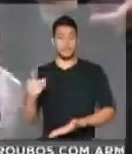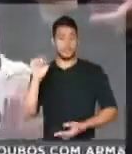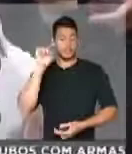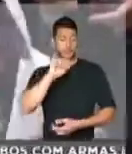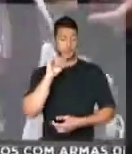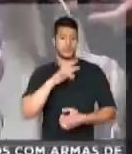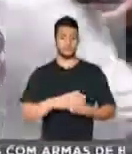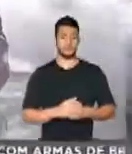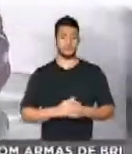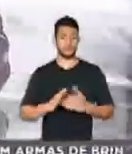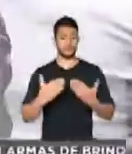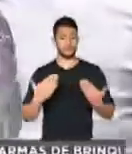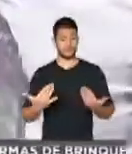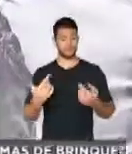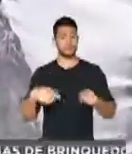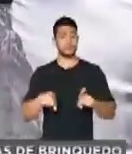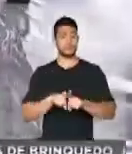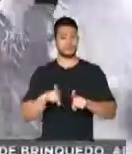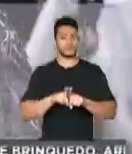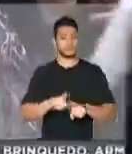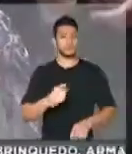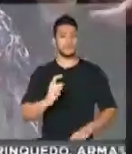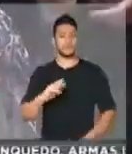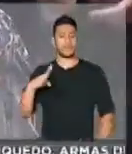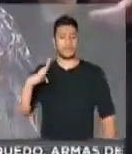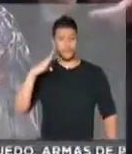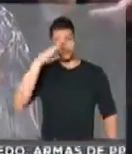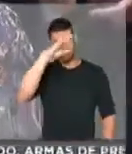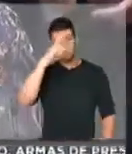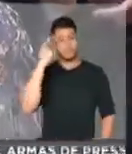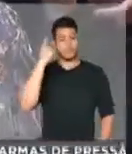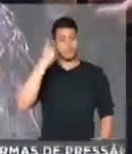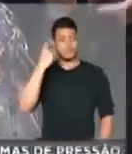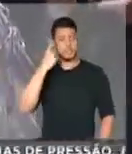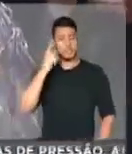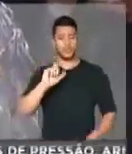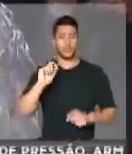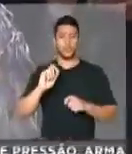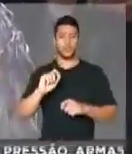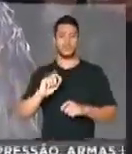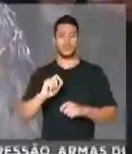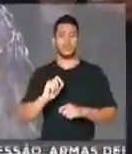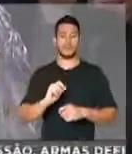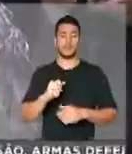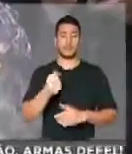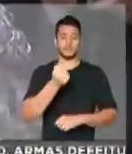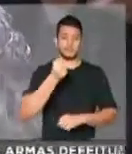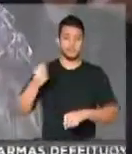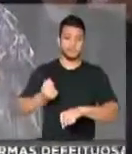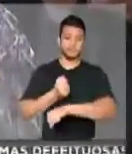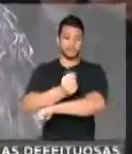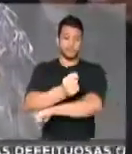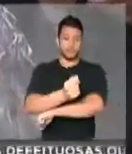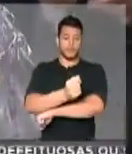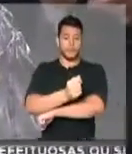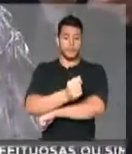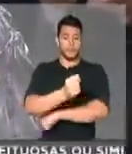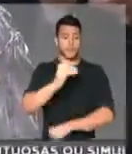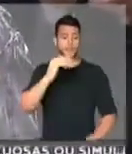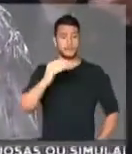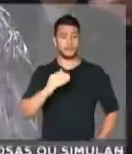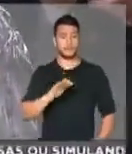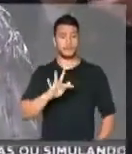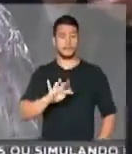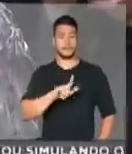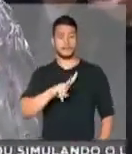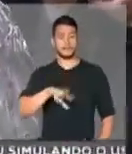temas ambientais. Além disso, a tentativa do Bolsonaro de brindar o seu filho, Flávio Bolsonaro, envolve toda uma mudança na